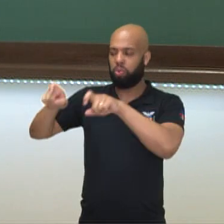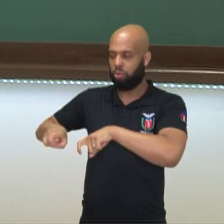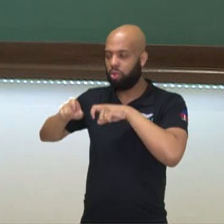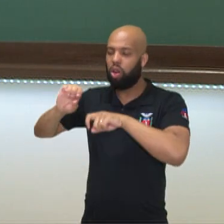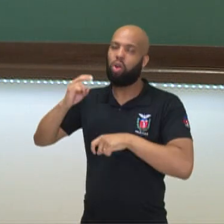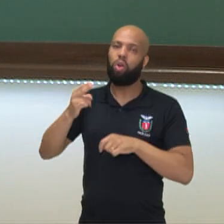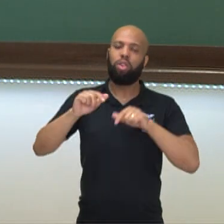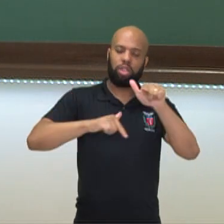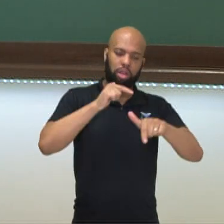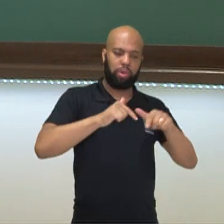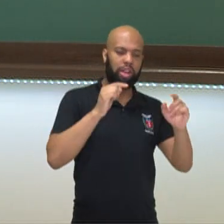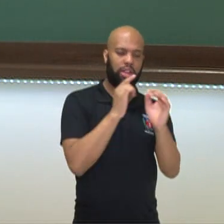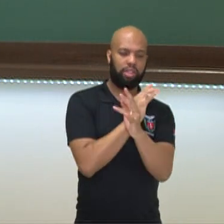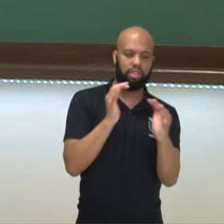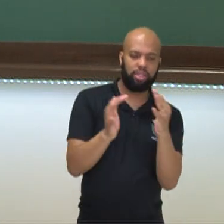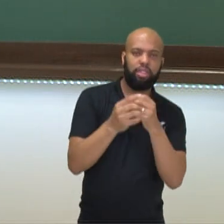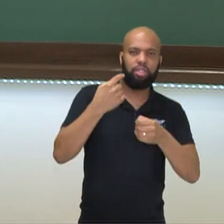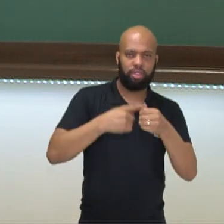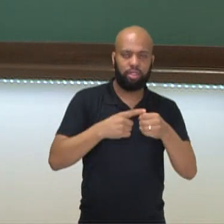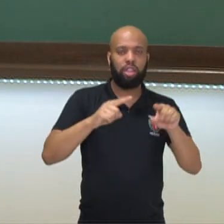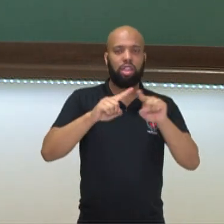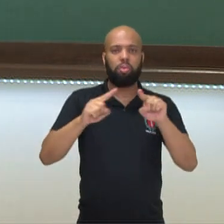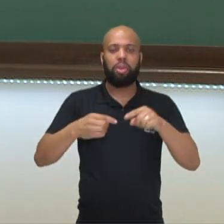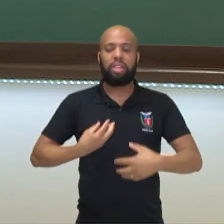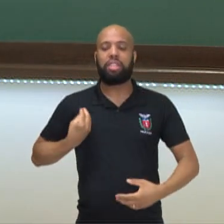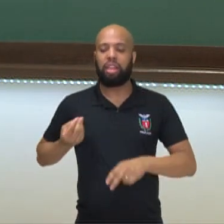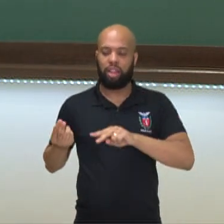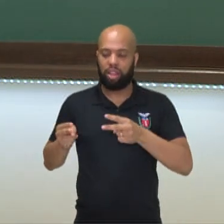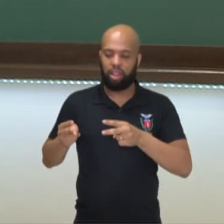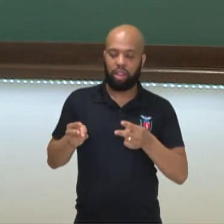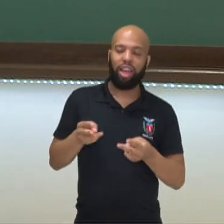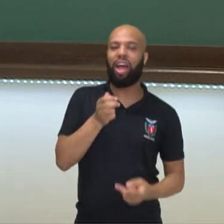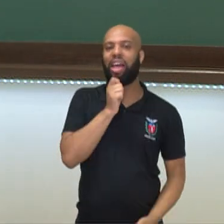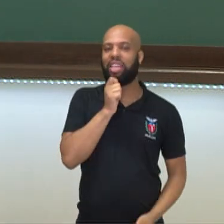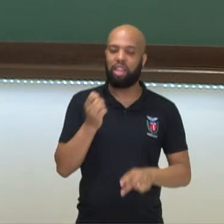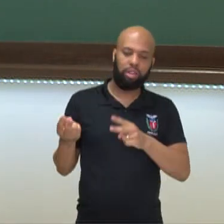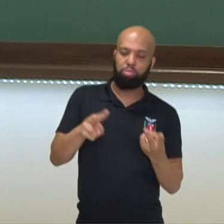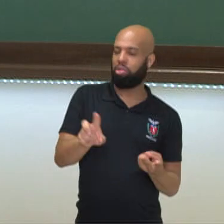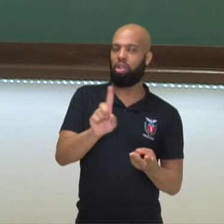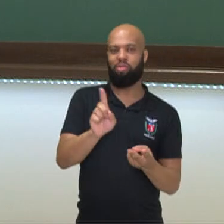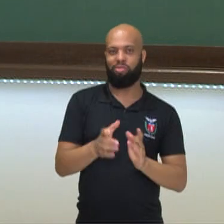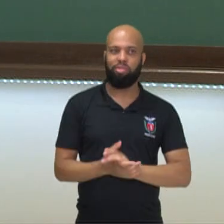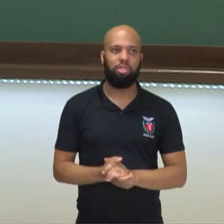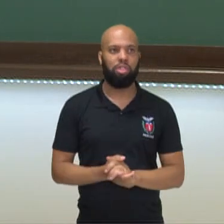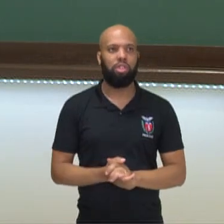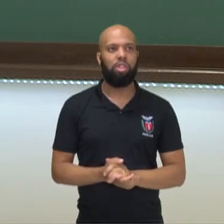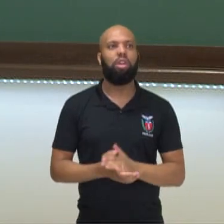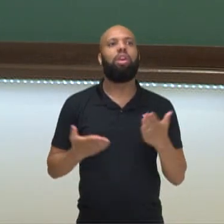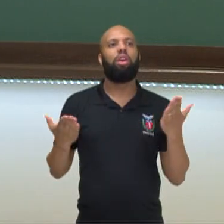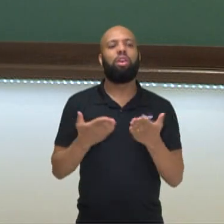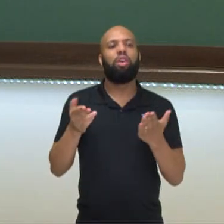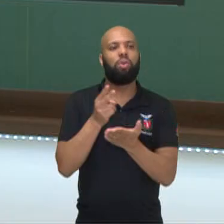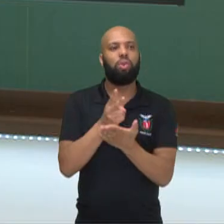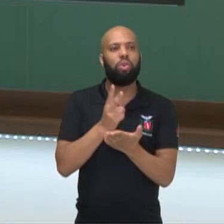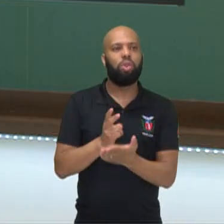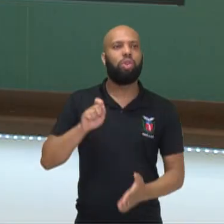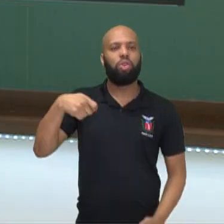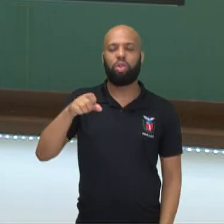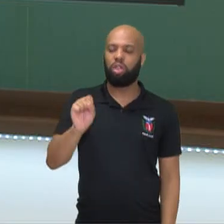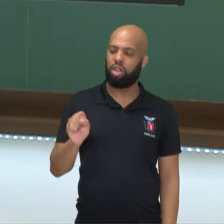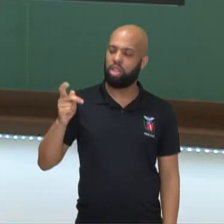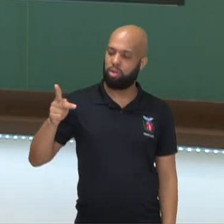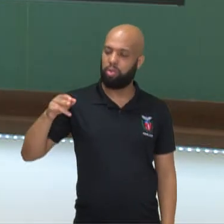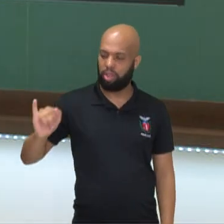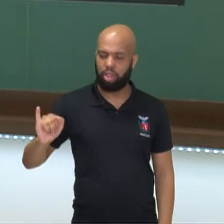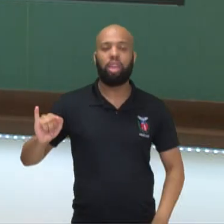urbano, mas ele estava em transição para se tornar um trabalhador. Continuando falando sobre o Serviço de Proteção aos